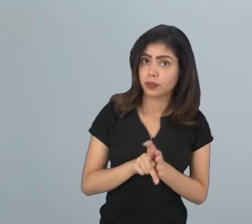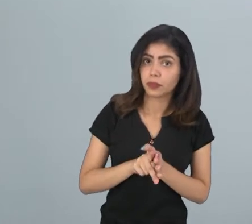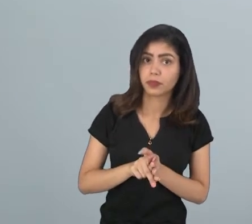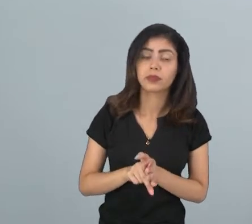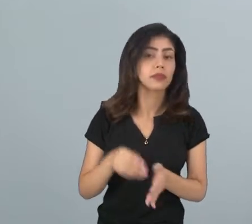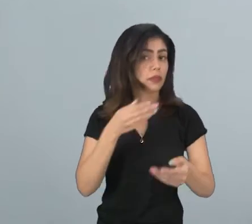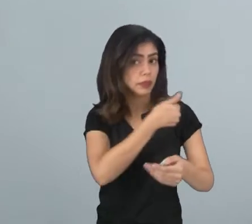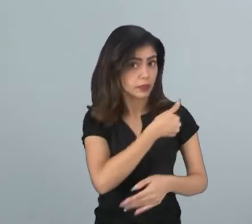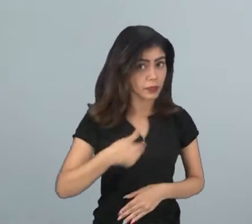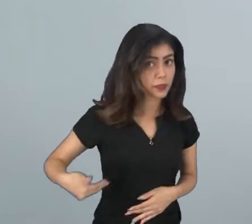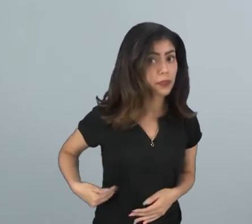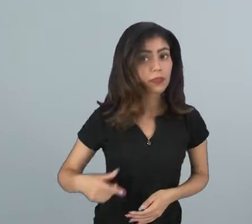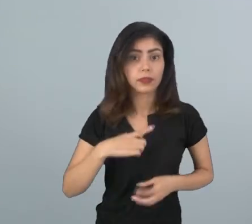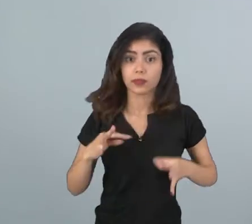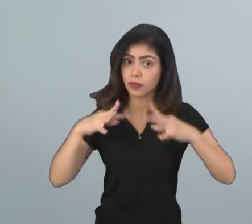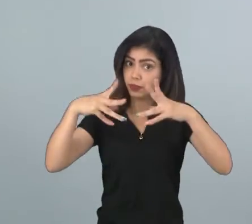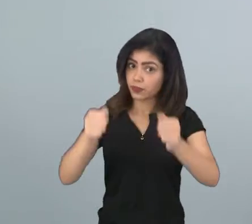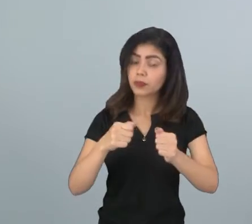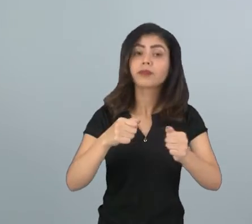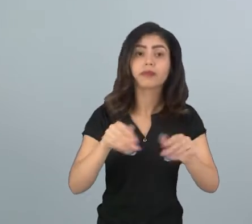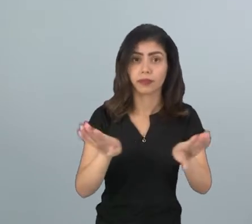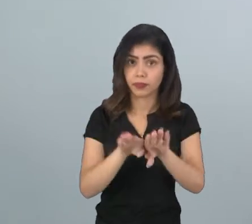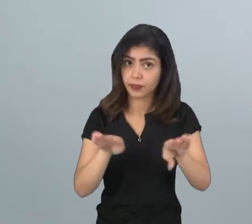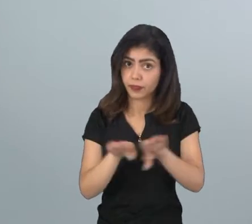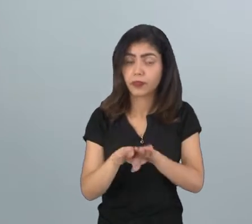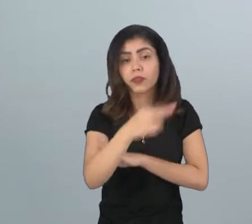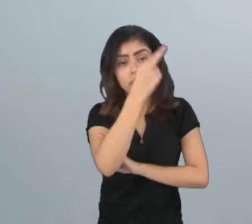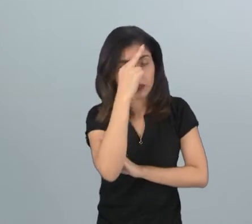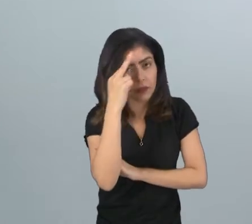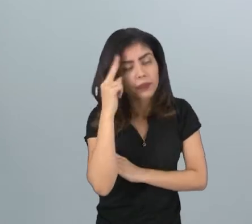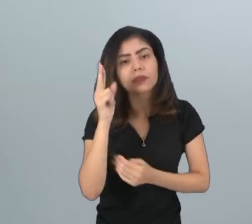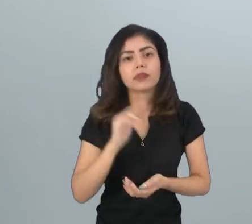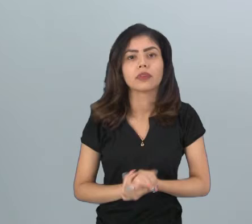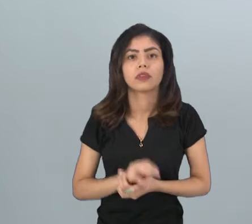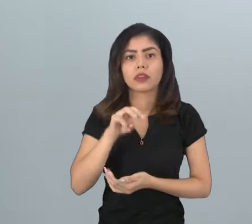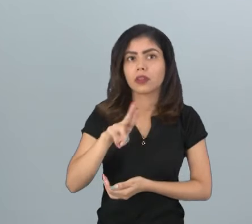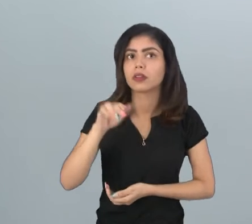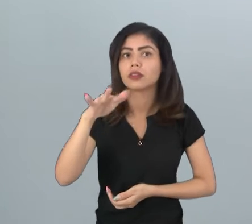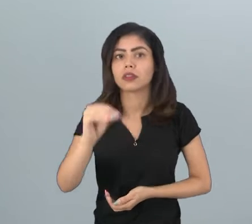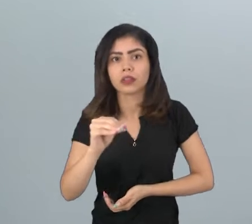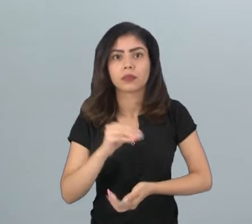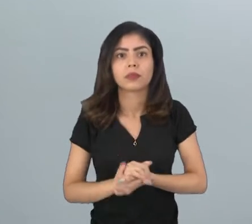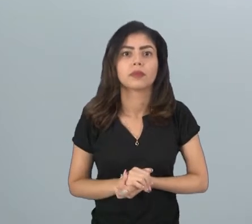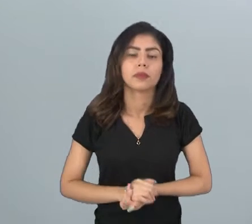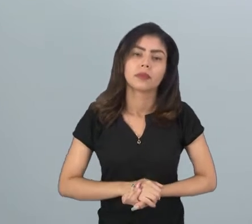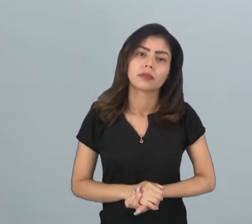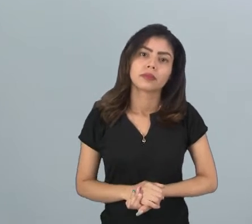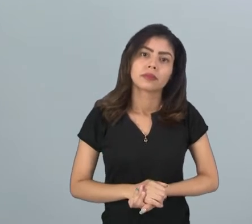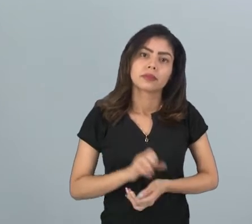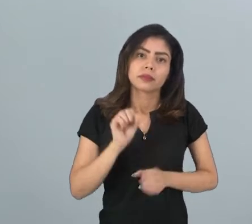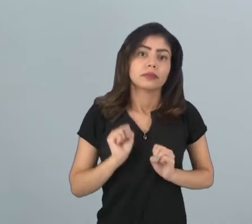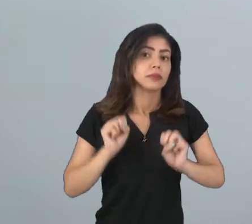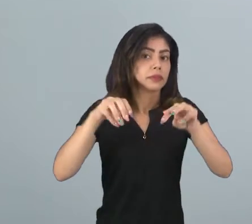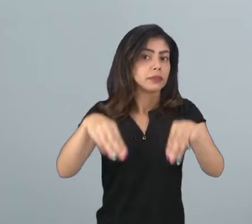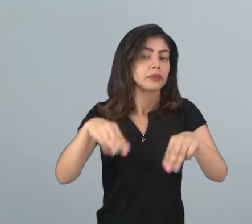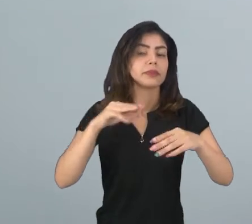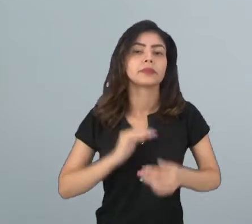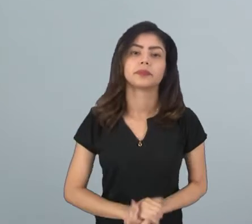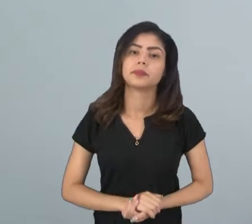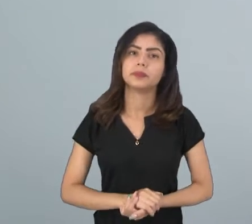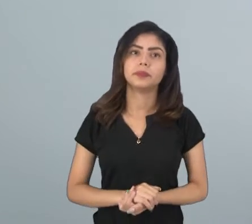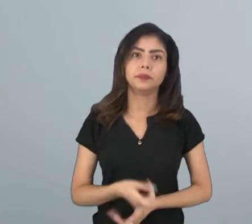instituições públicas que tem tudo a ver com a história do município de Sena Madureira. Então, olha